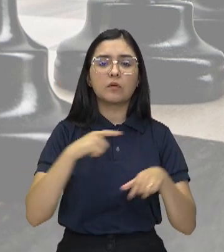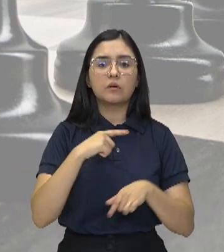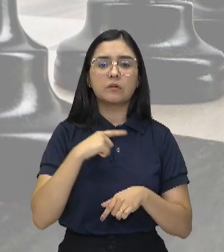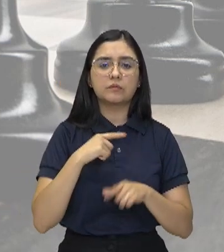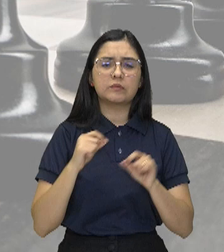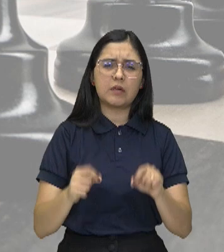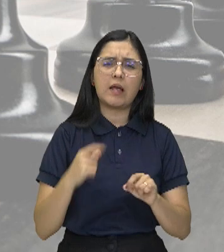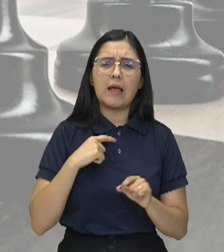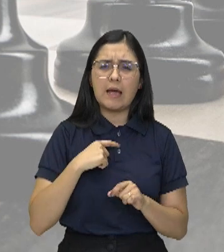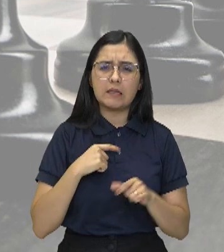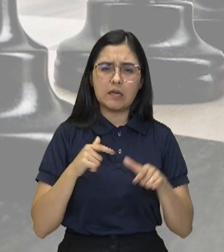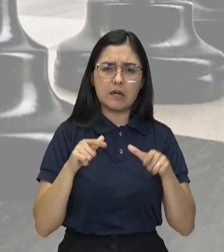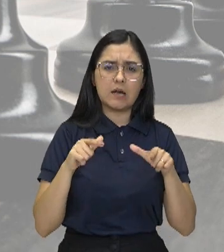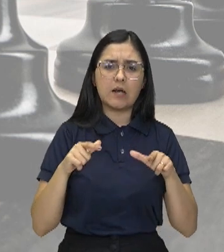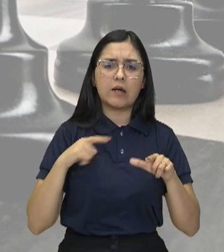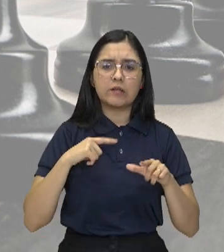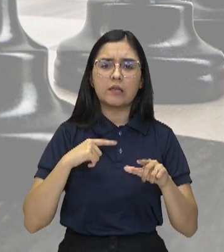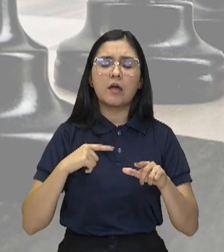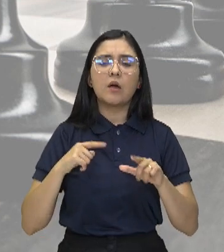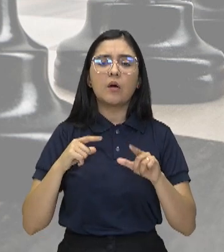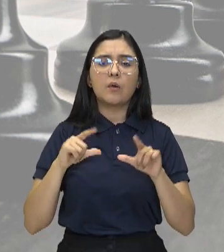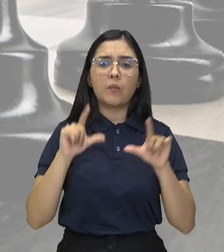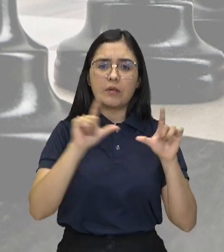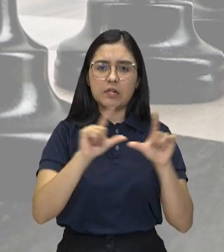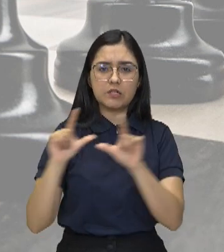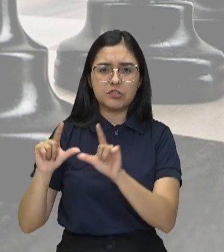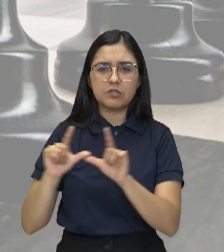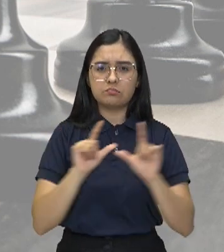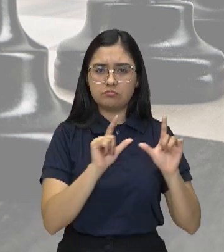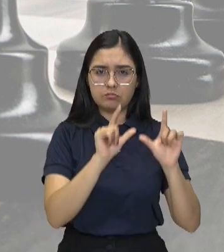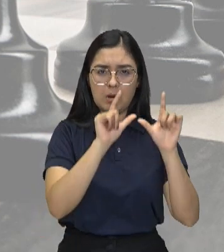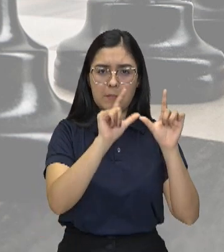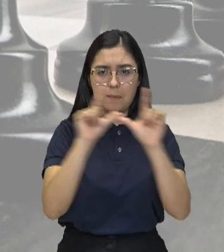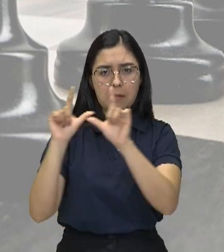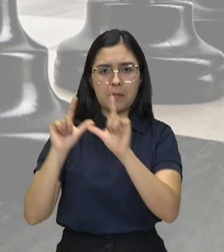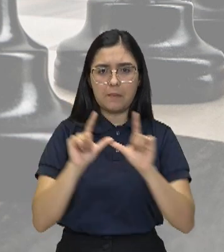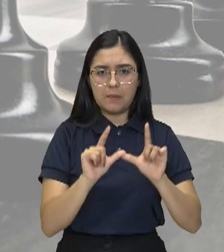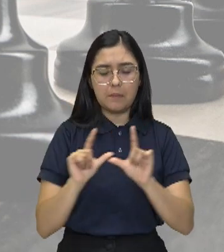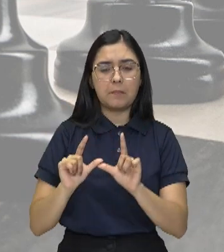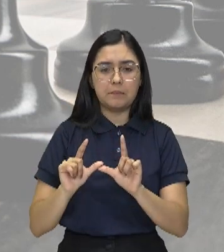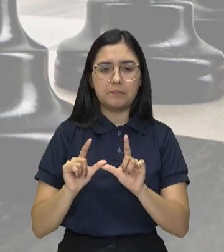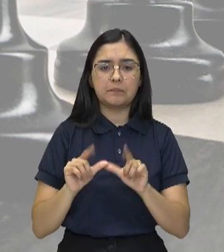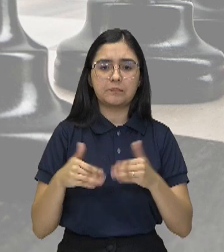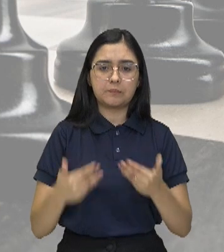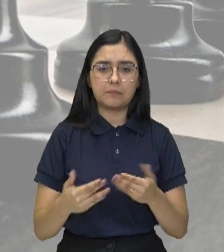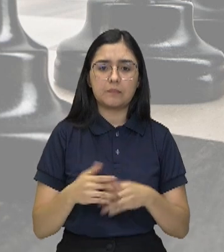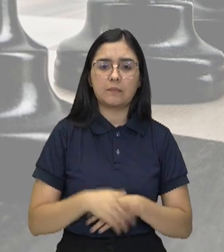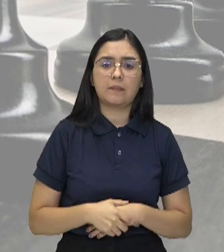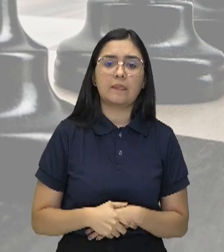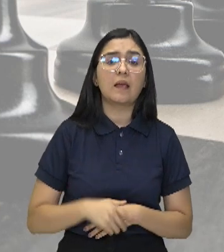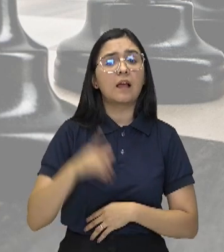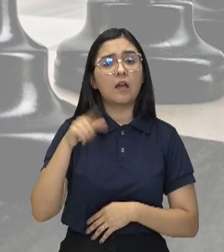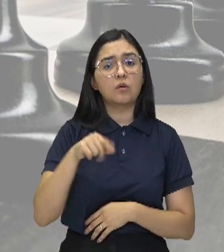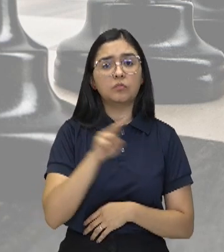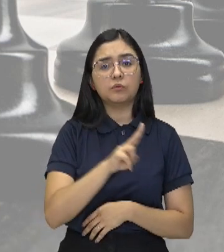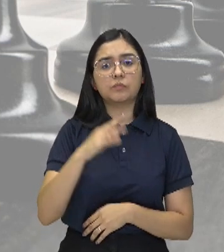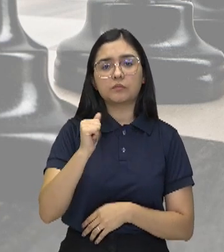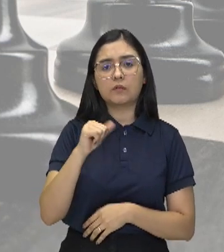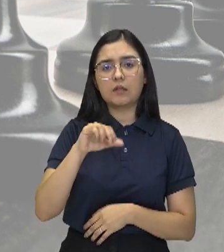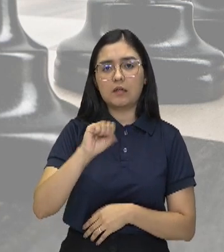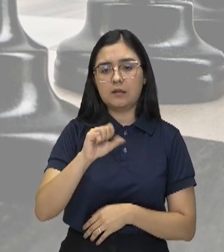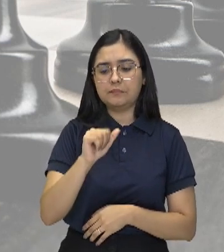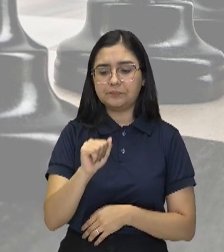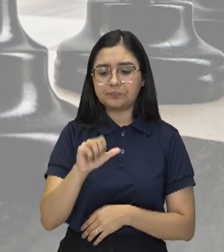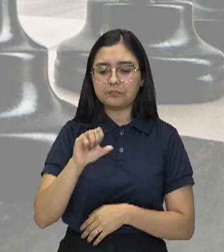cada quadradinho desses aqui que vocês estão vendo, né? Cada quadradinho desse, branco ou preto, é chamado de casas. Então